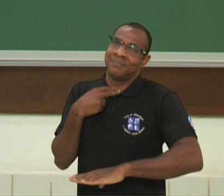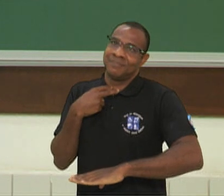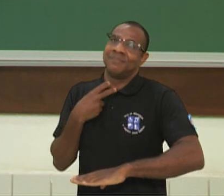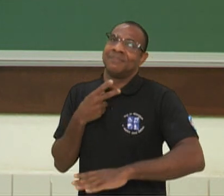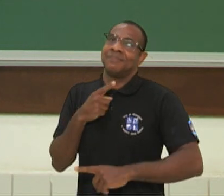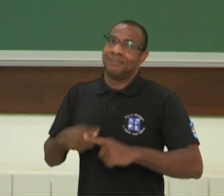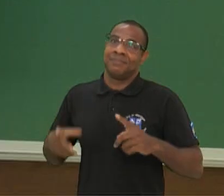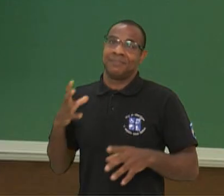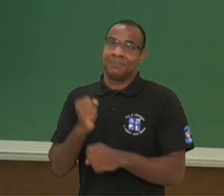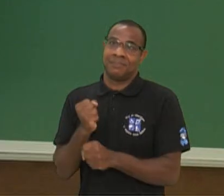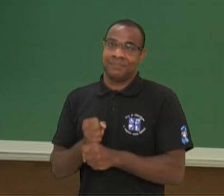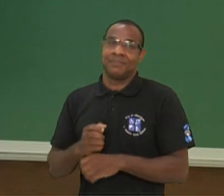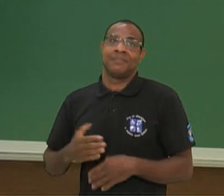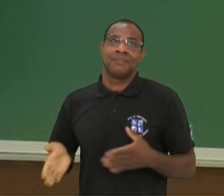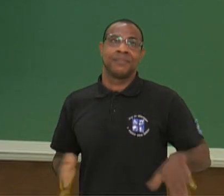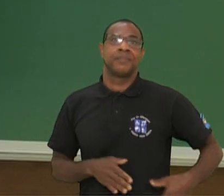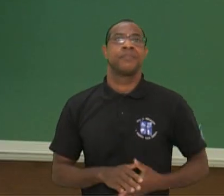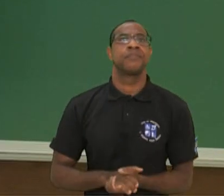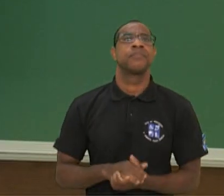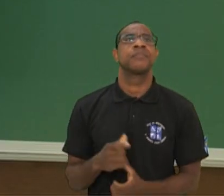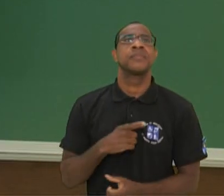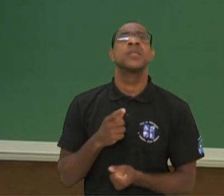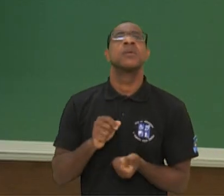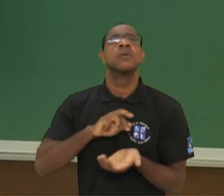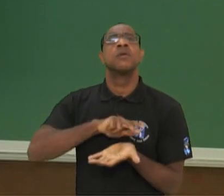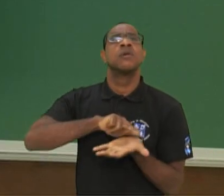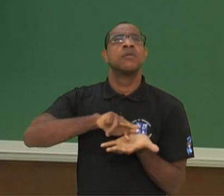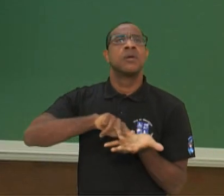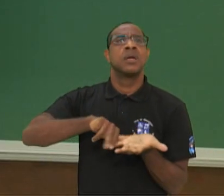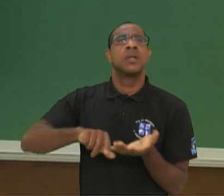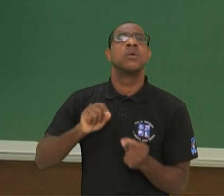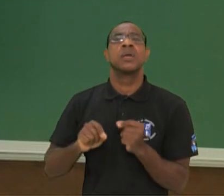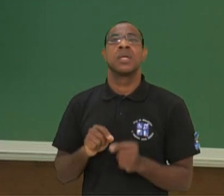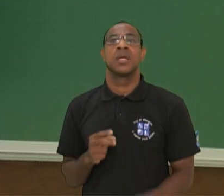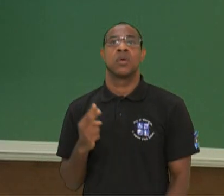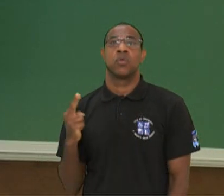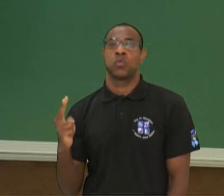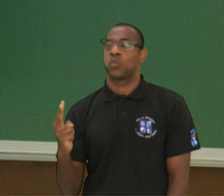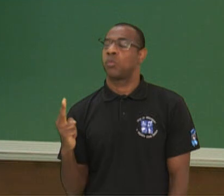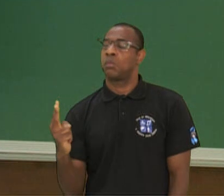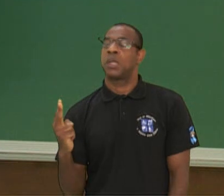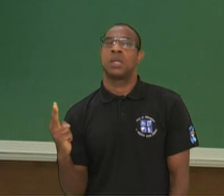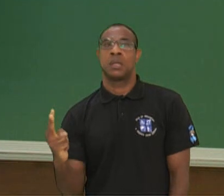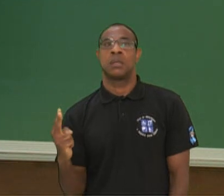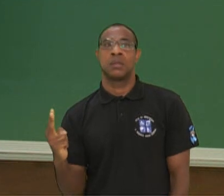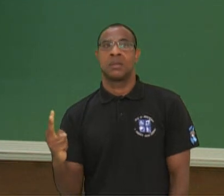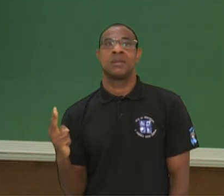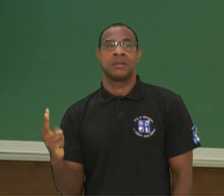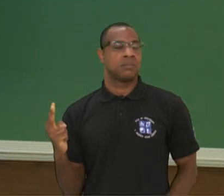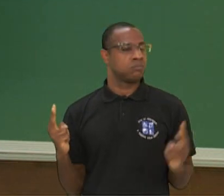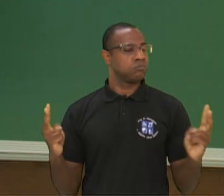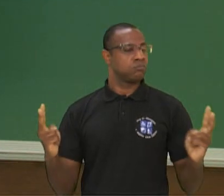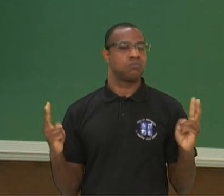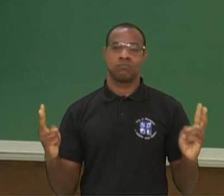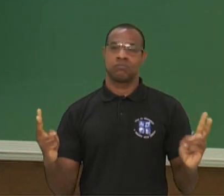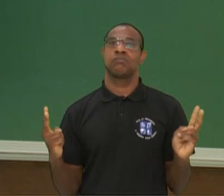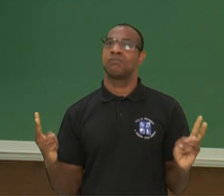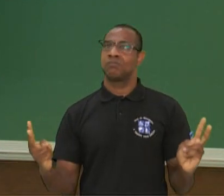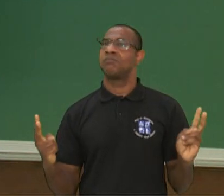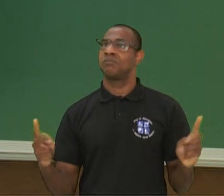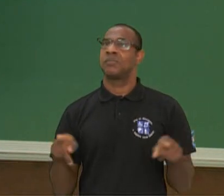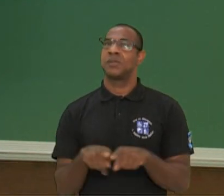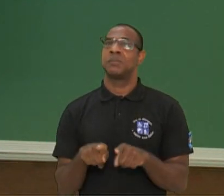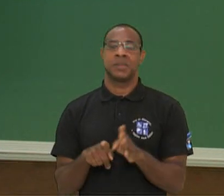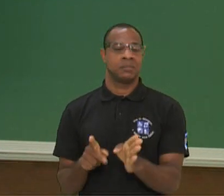Falamos sobre a variação, que seria o jogo de dupla. Então, são 2 adversários contra 2 adversários, pode ser